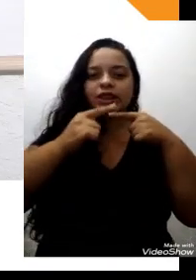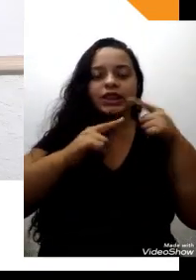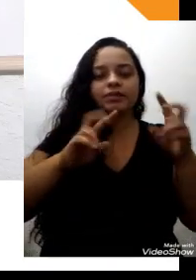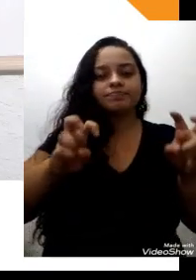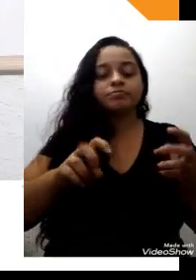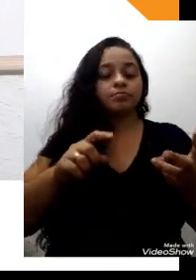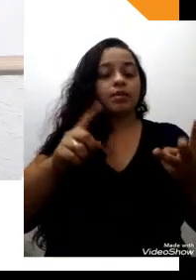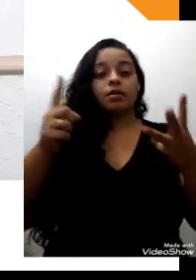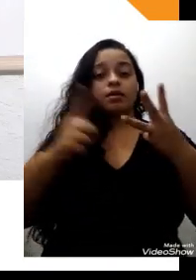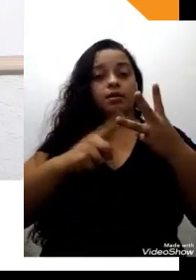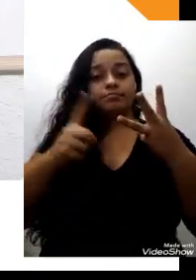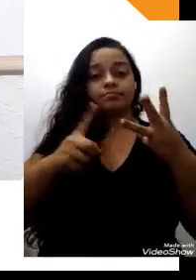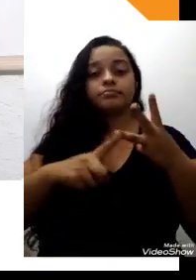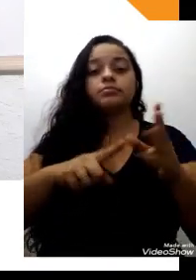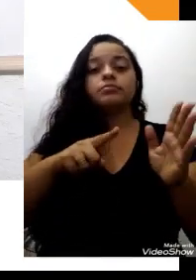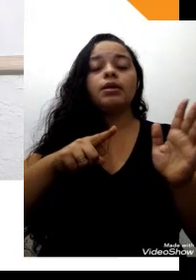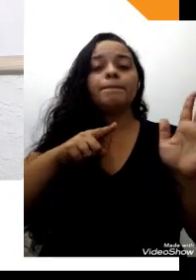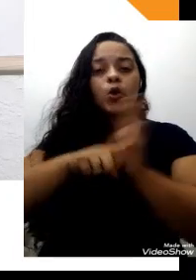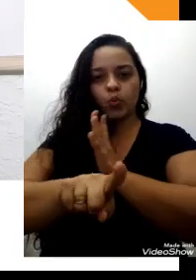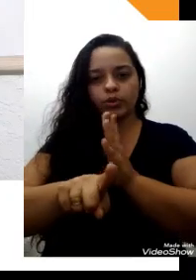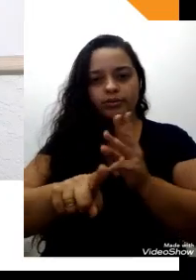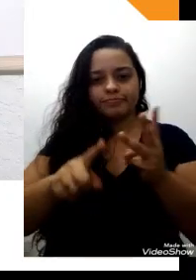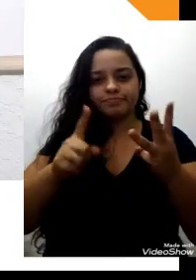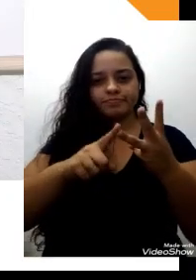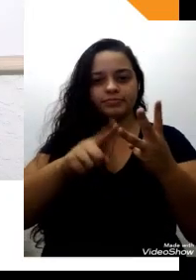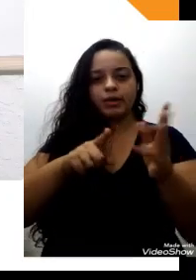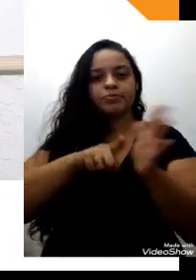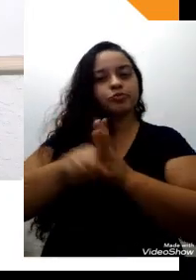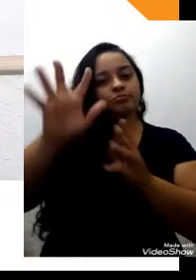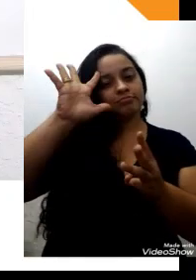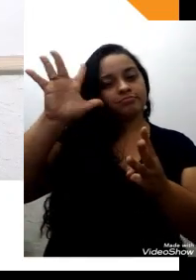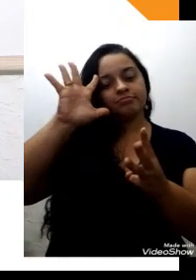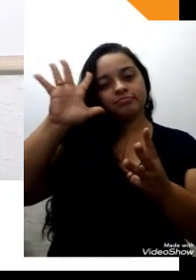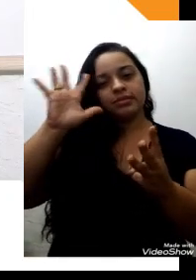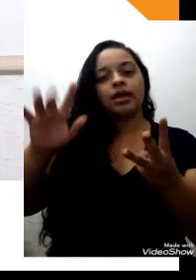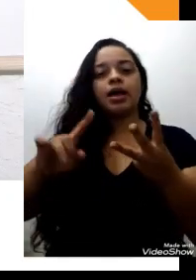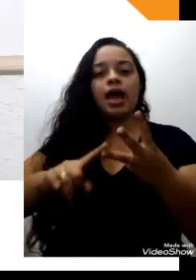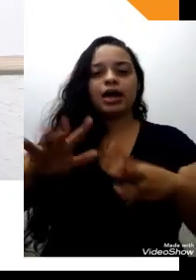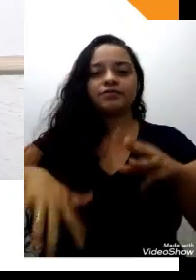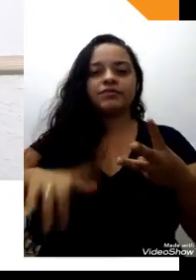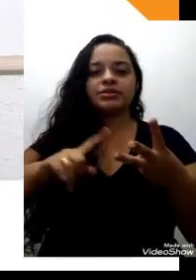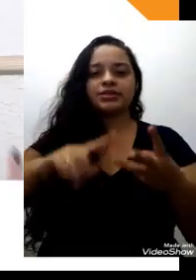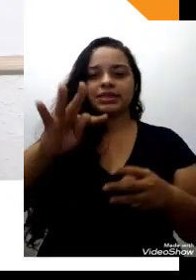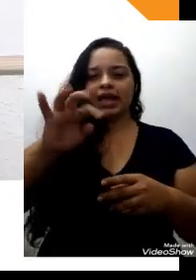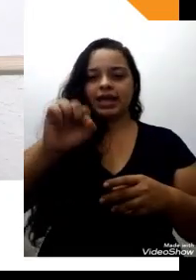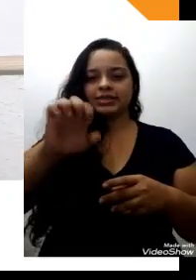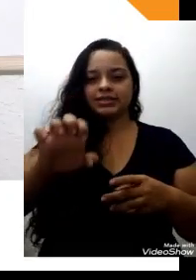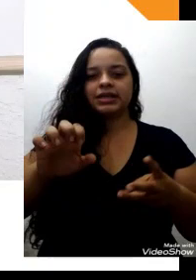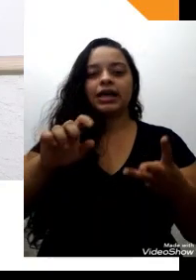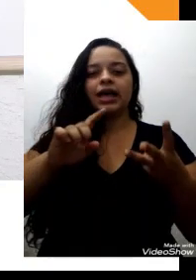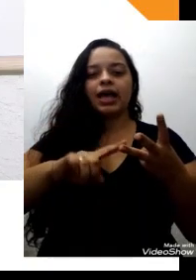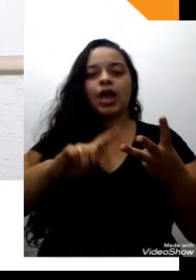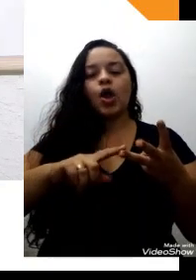apostila de vocês a tese por pergunta retórica, que normalmente é uma tese que os alunos tendem a abraçar mais,